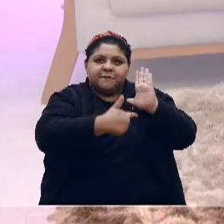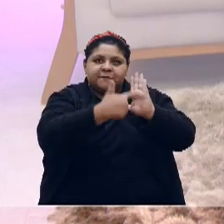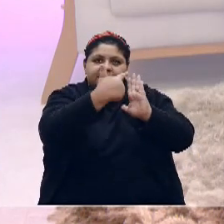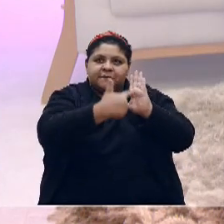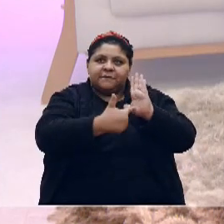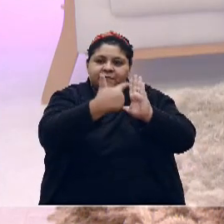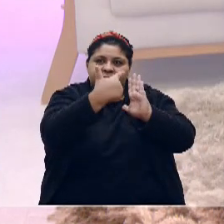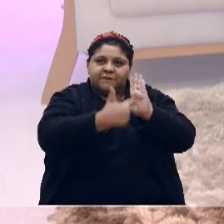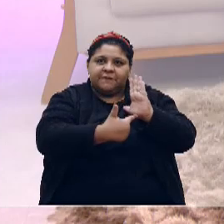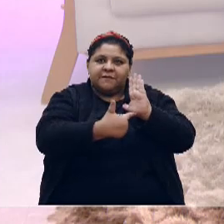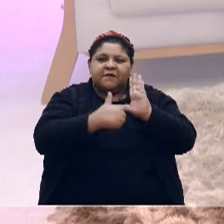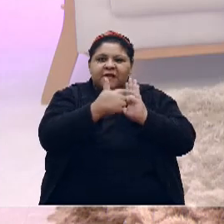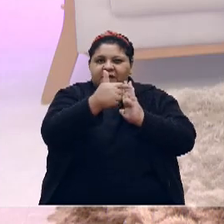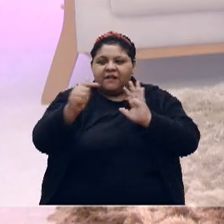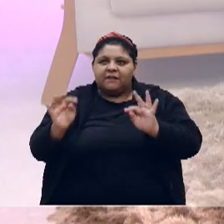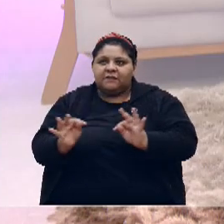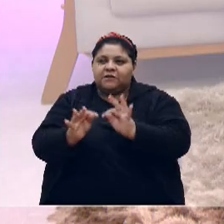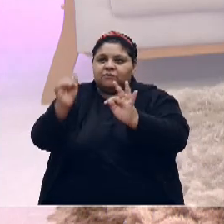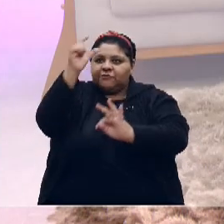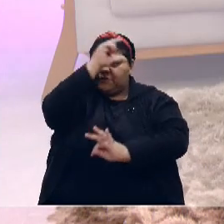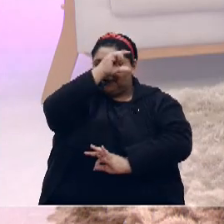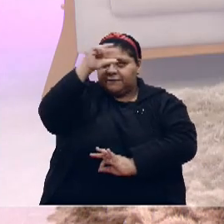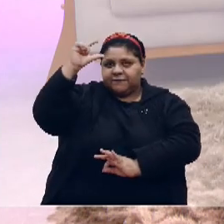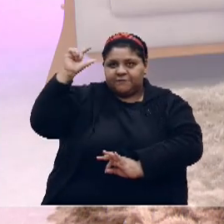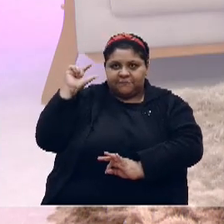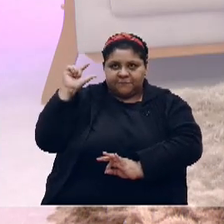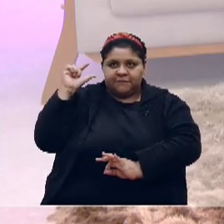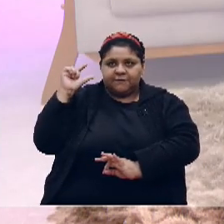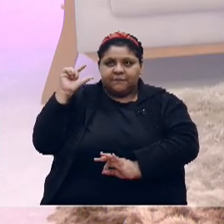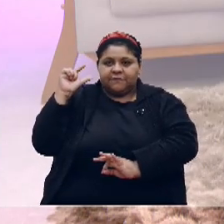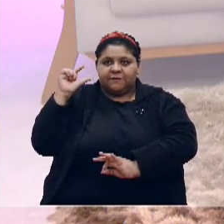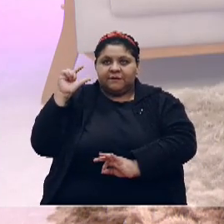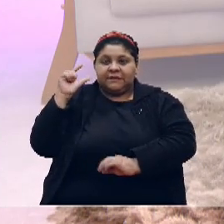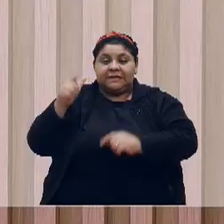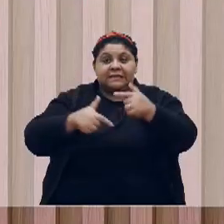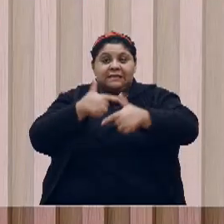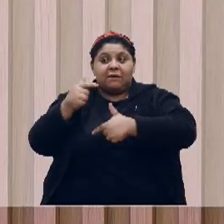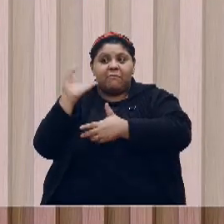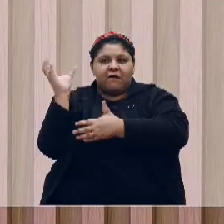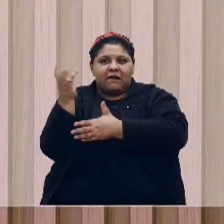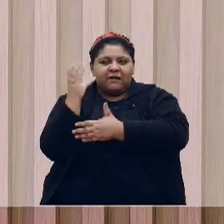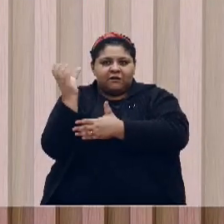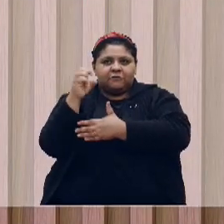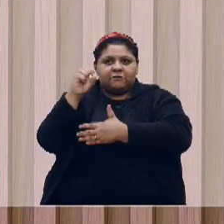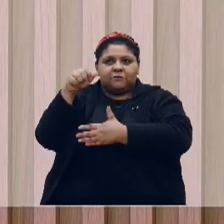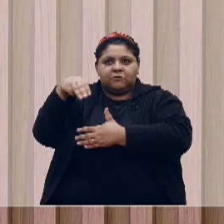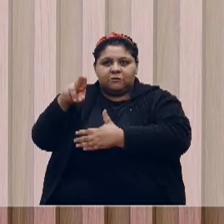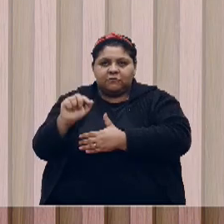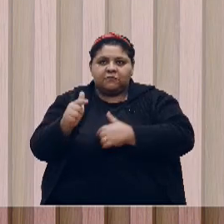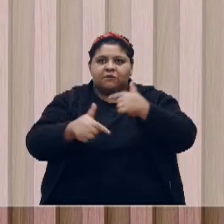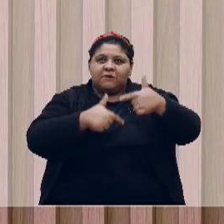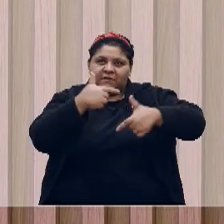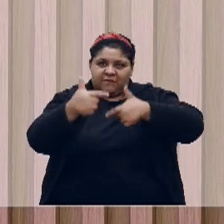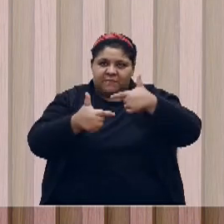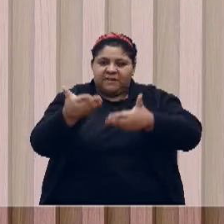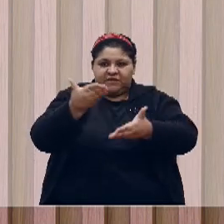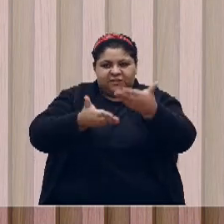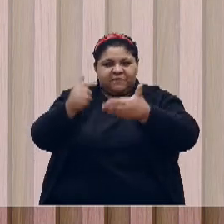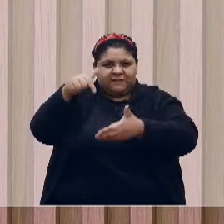Scherer, que é técnica de enfermagem na motolância do SAMU, que é nosso serviço de atendimento móvel de